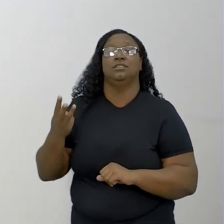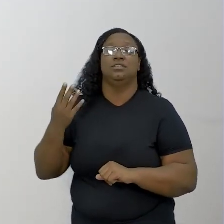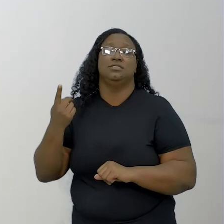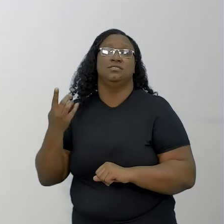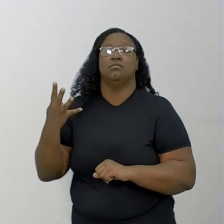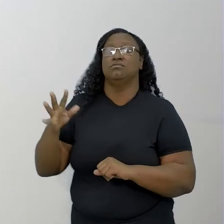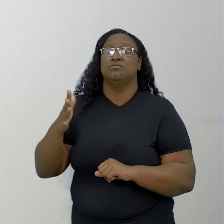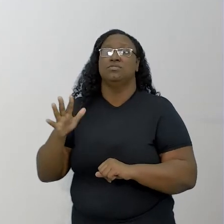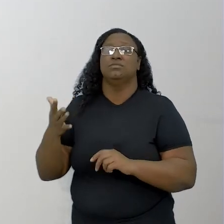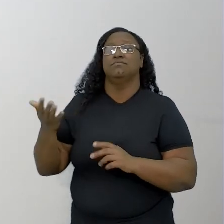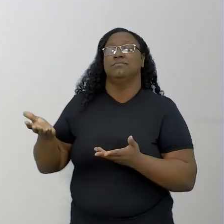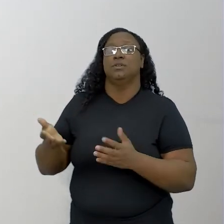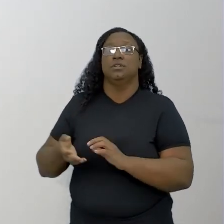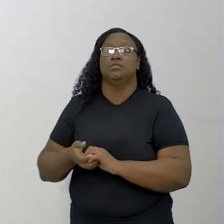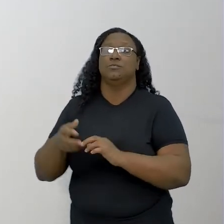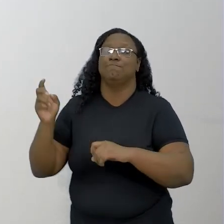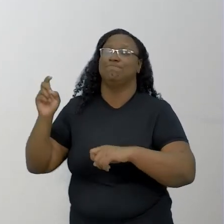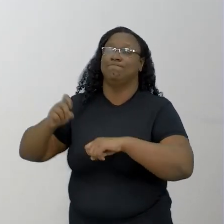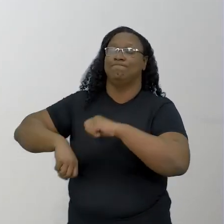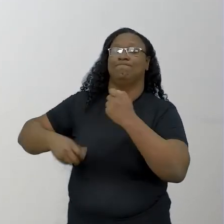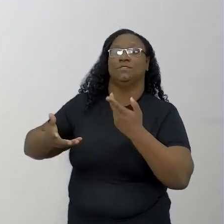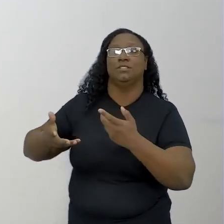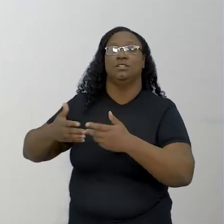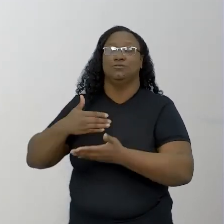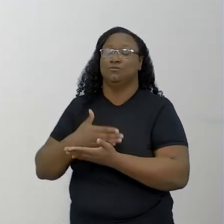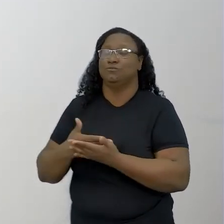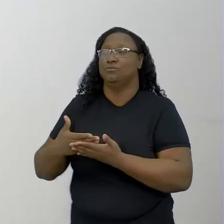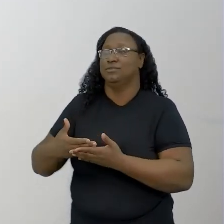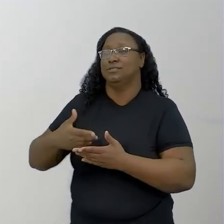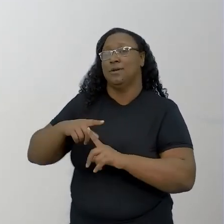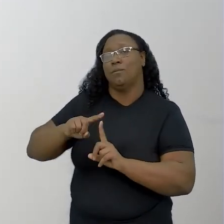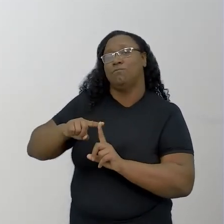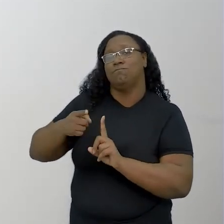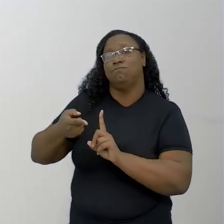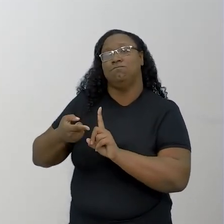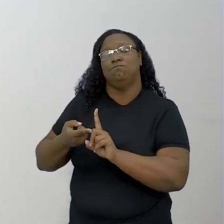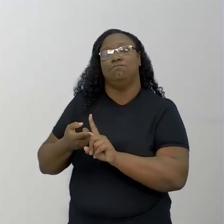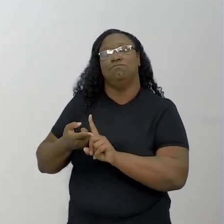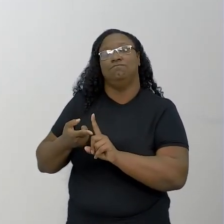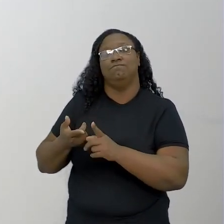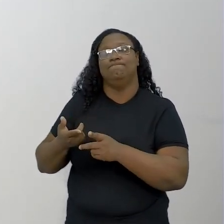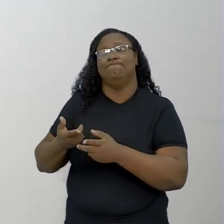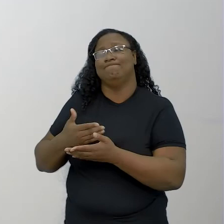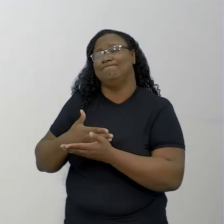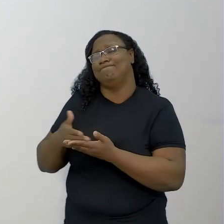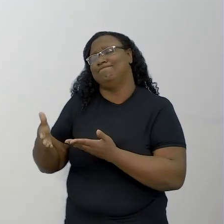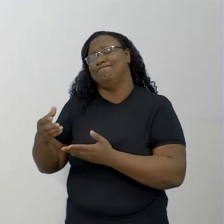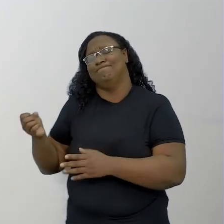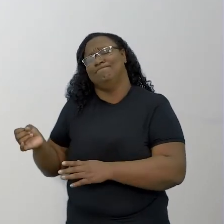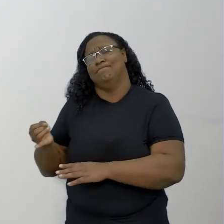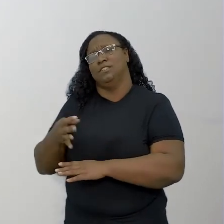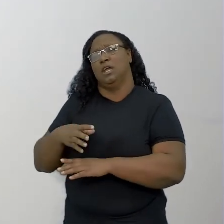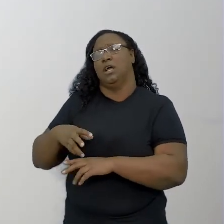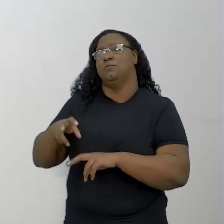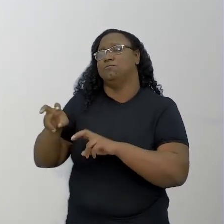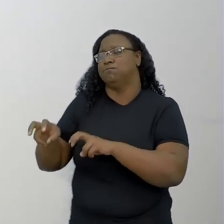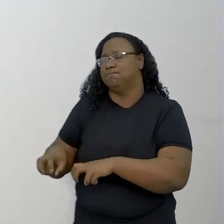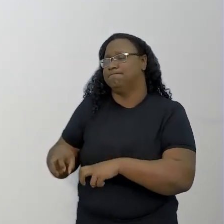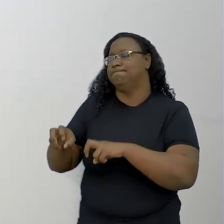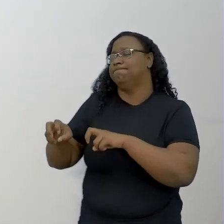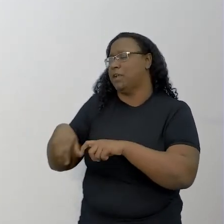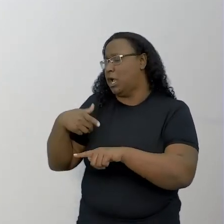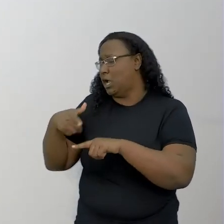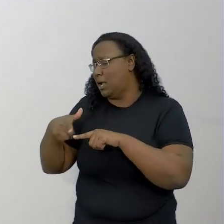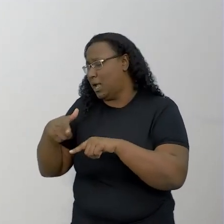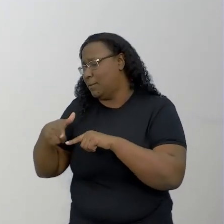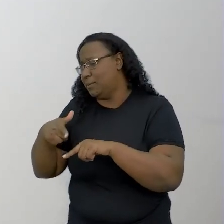relações matrimoniais, começam de forma precoce a ter filhos que, mais uma vez, muito cedo, vão para a roça, vão